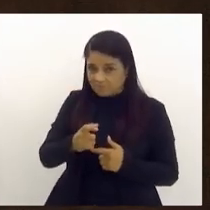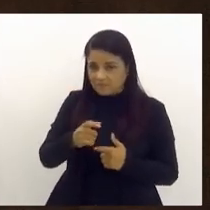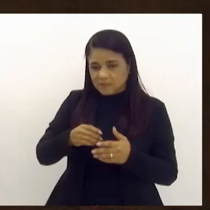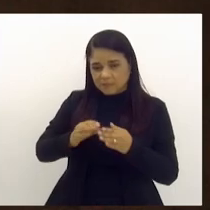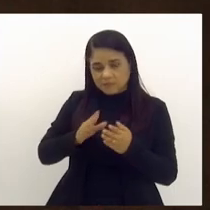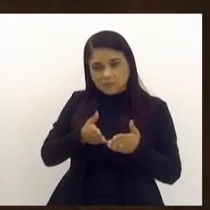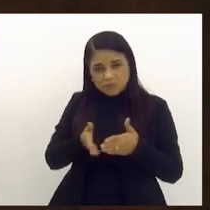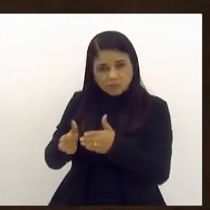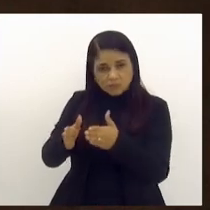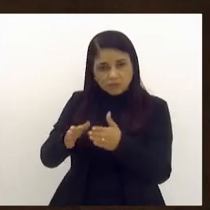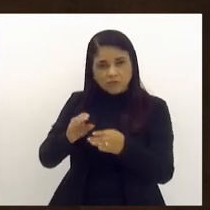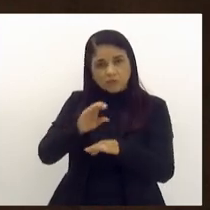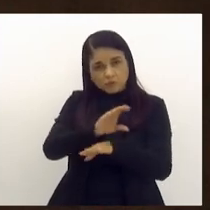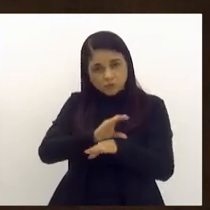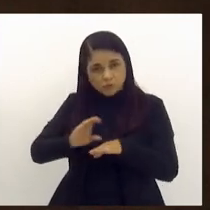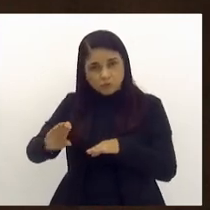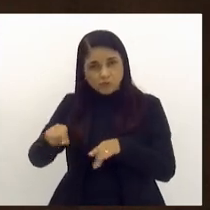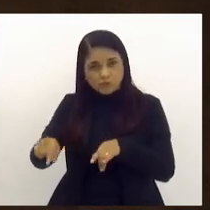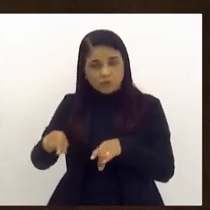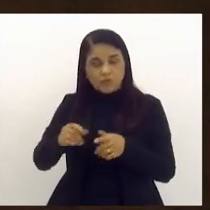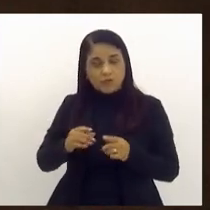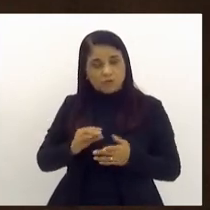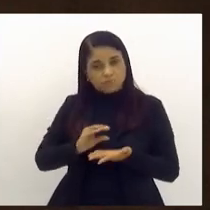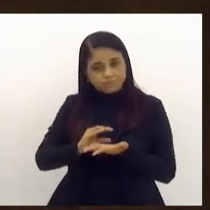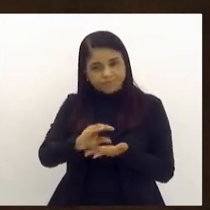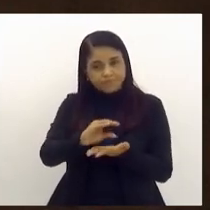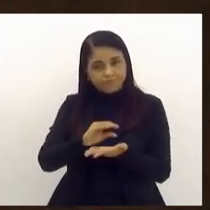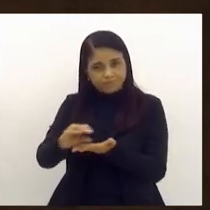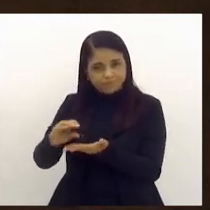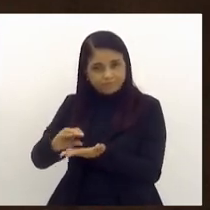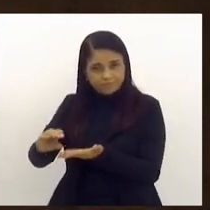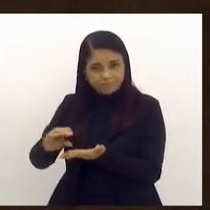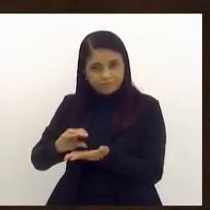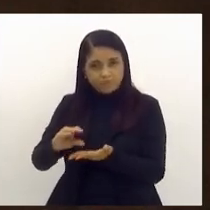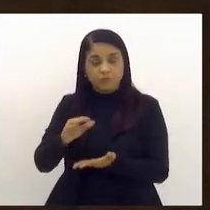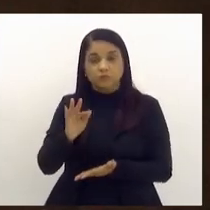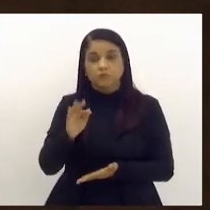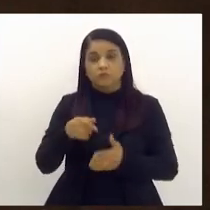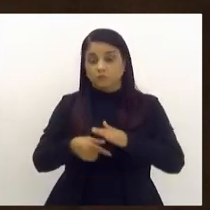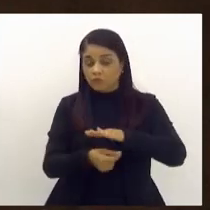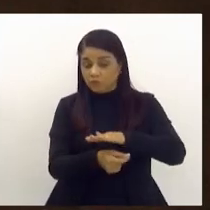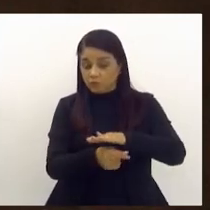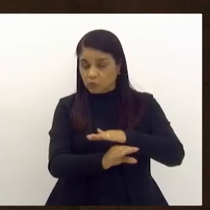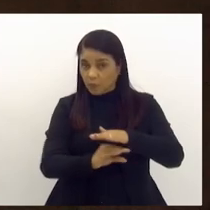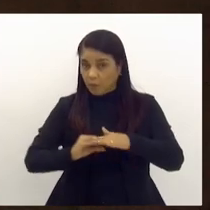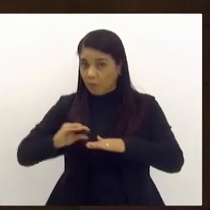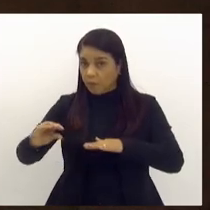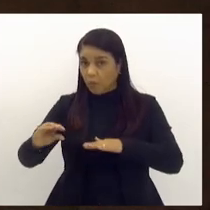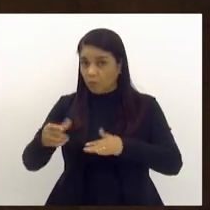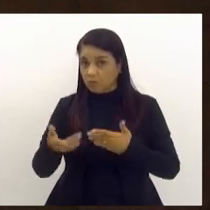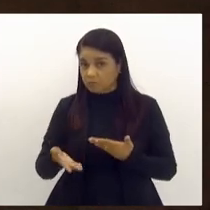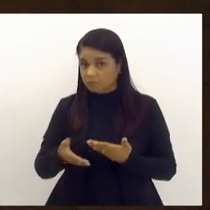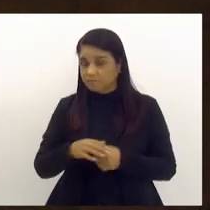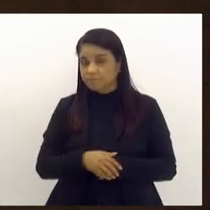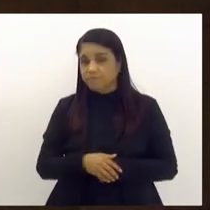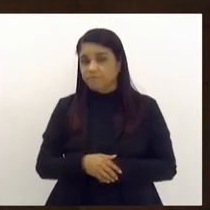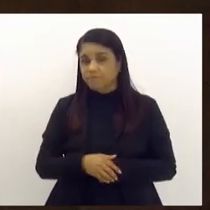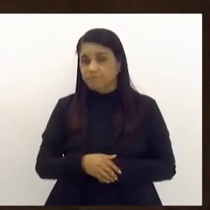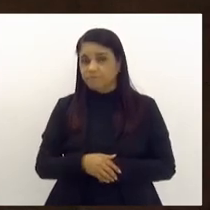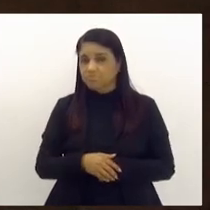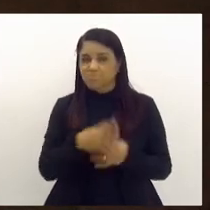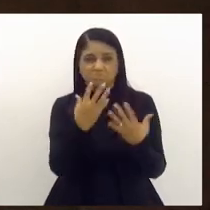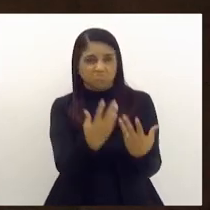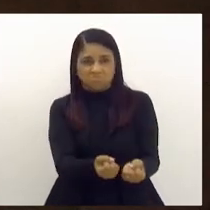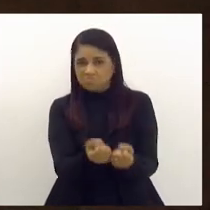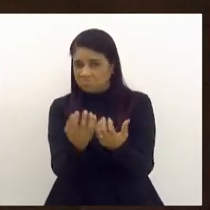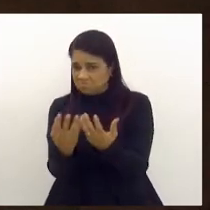de concurso na aplicação destes recursos do fundo. Isto não foi